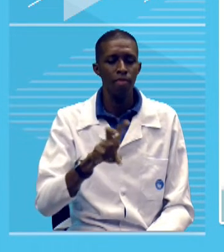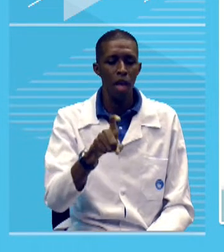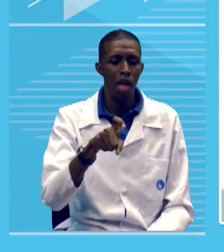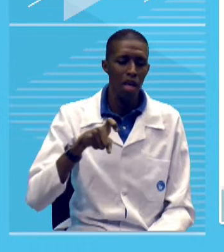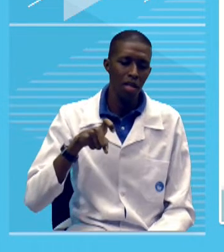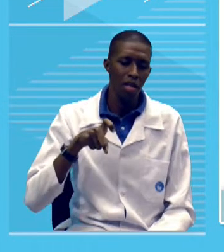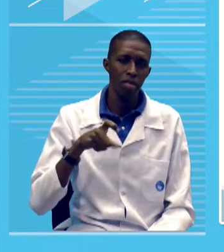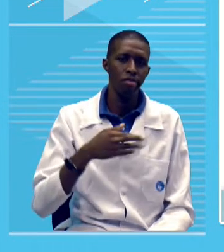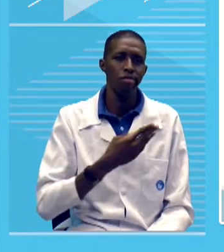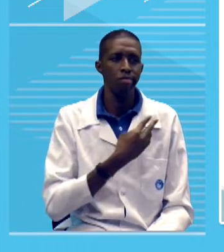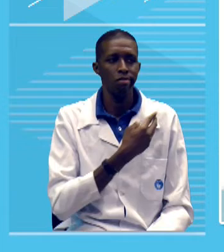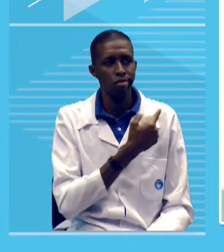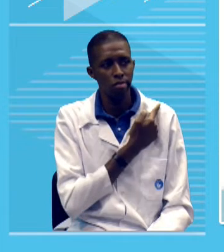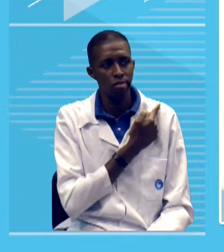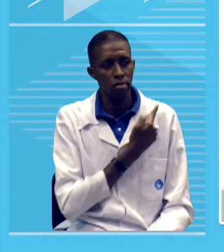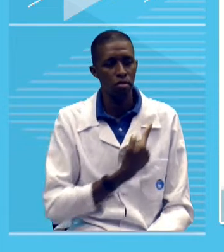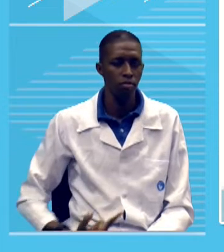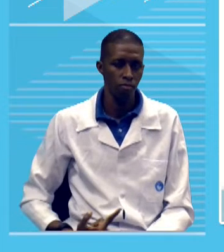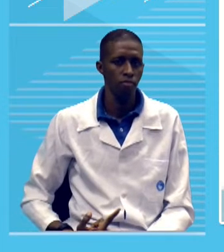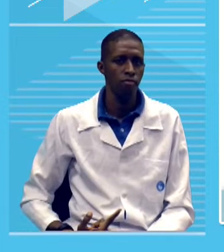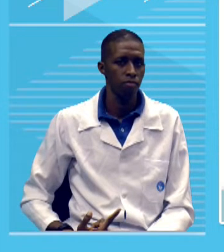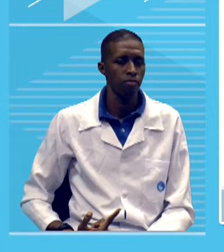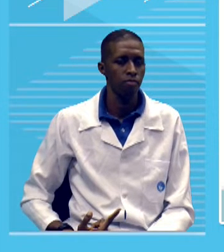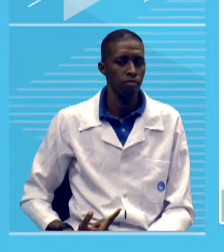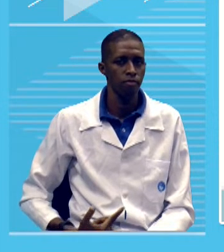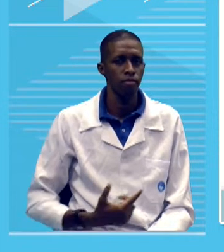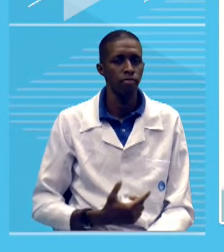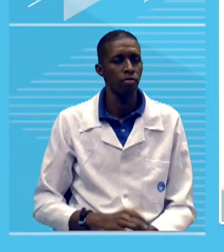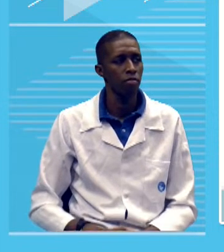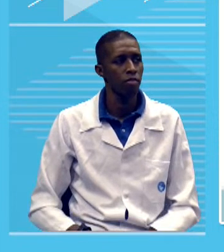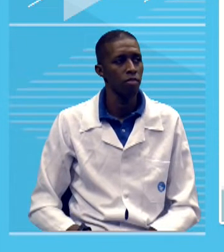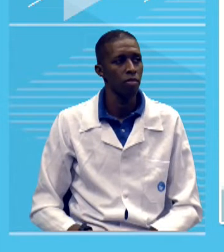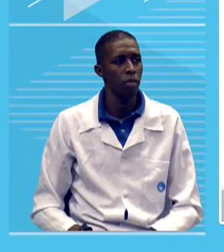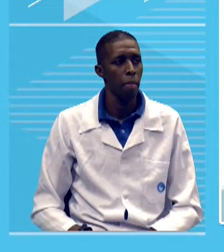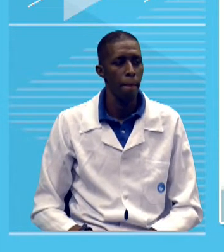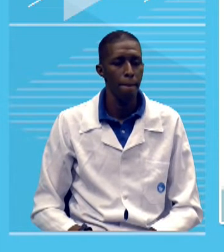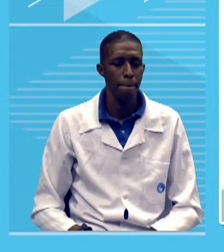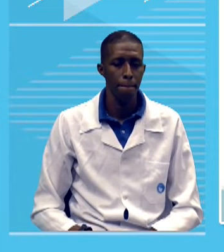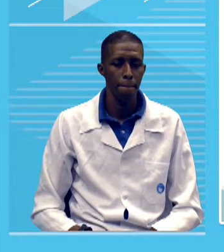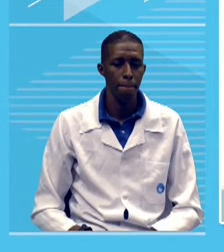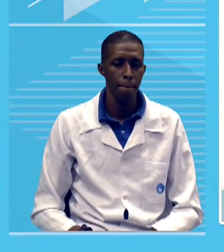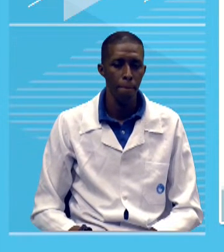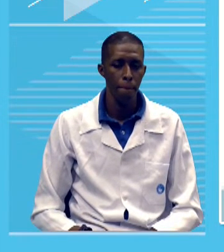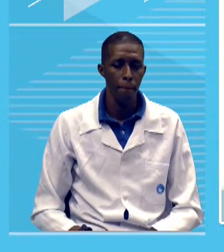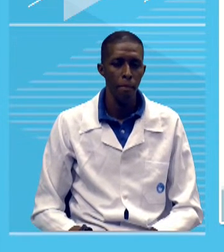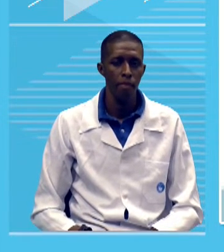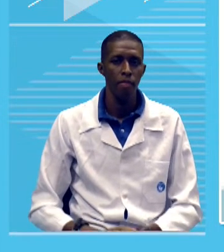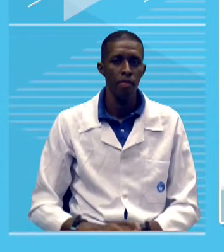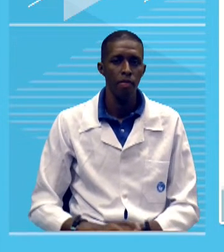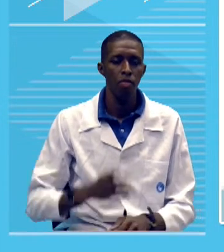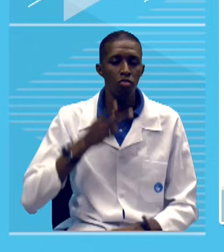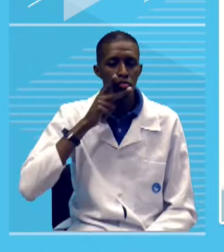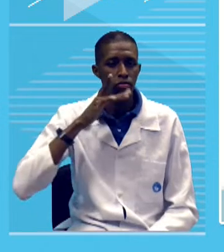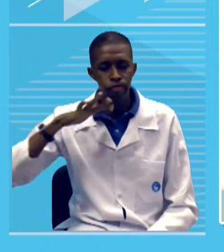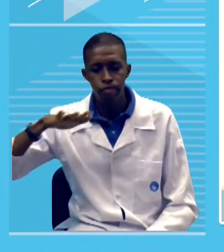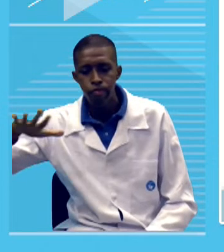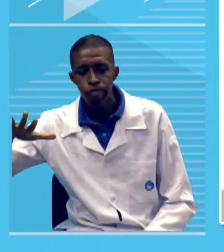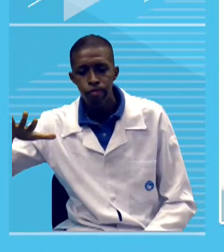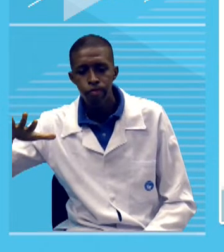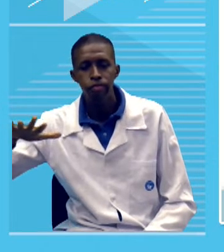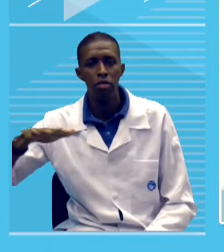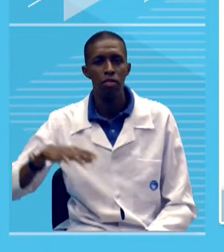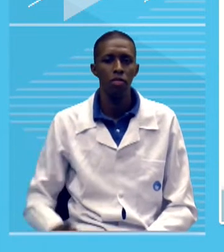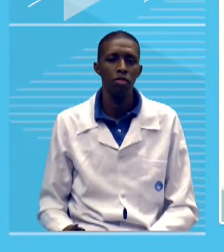da região do litoral Piauiense eu ia citar caso Paraíba região Luís